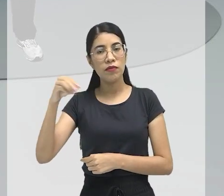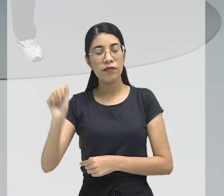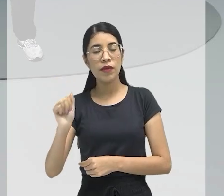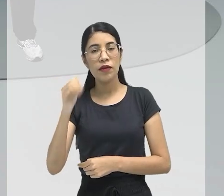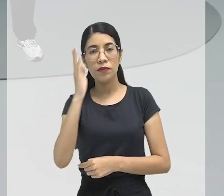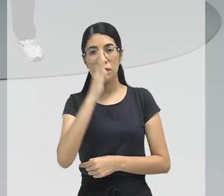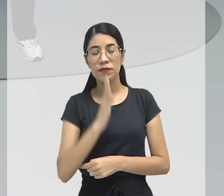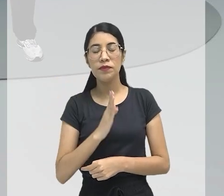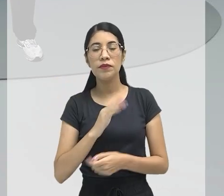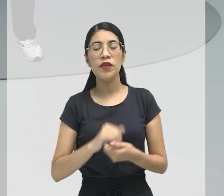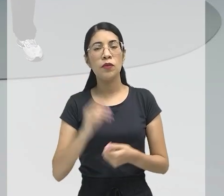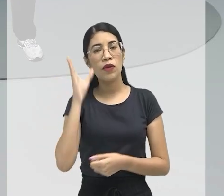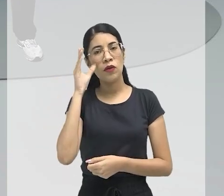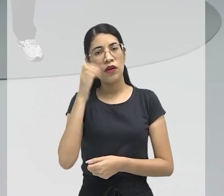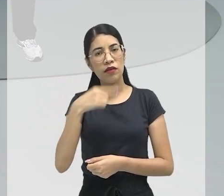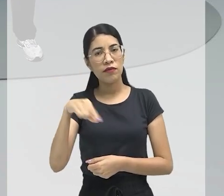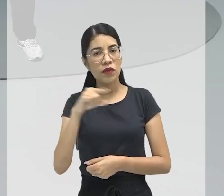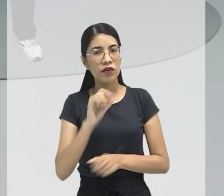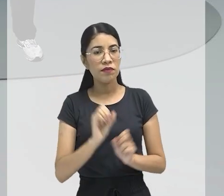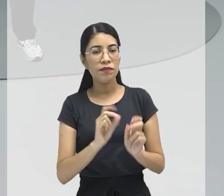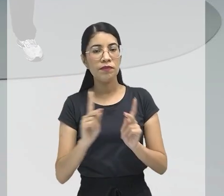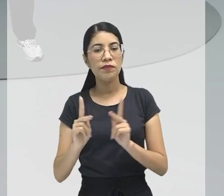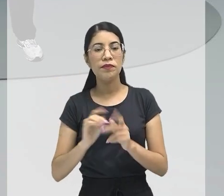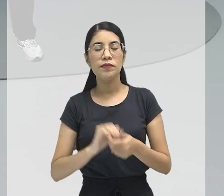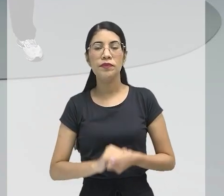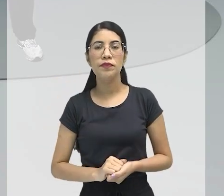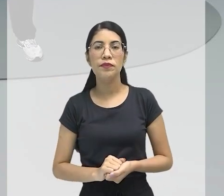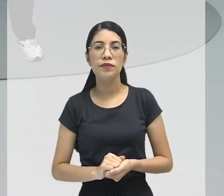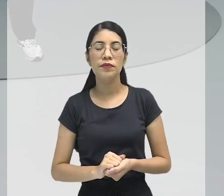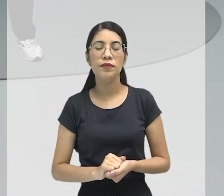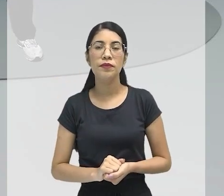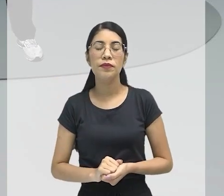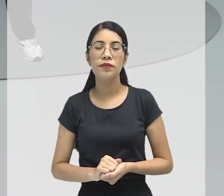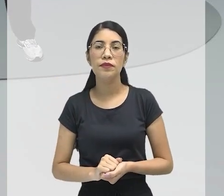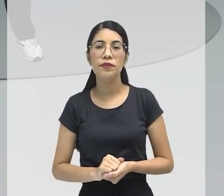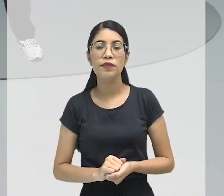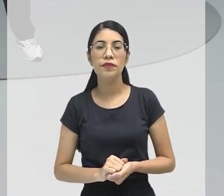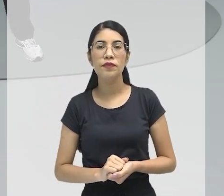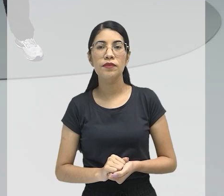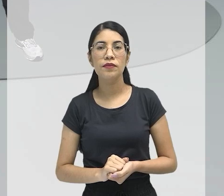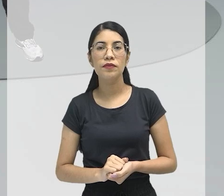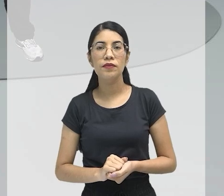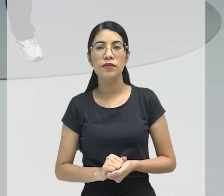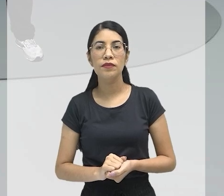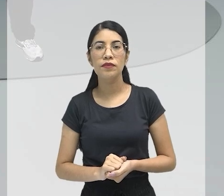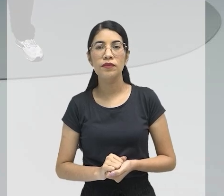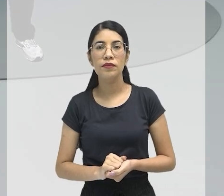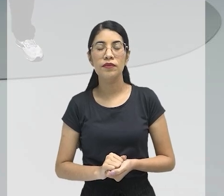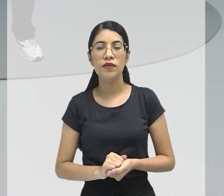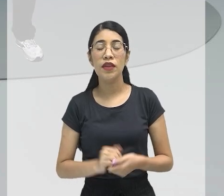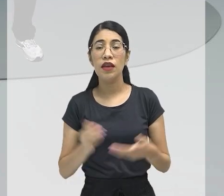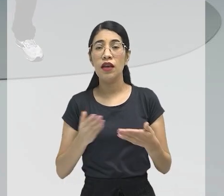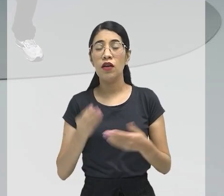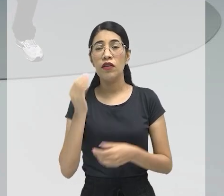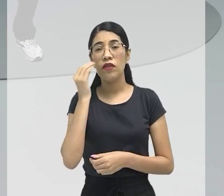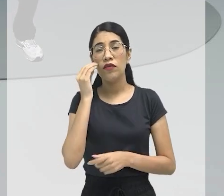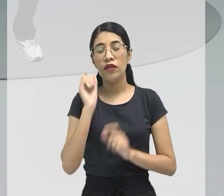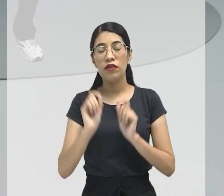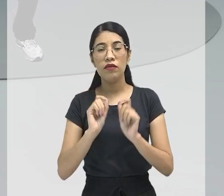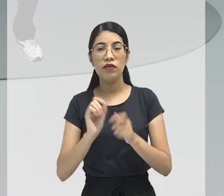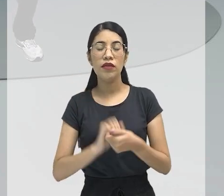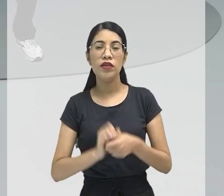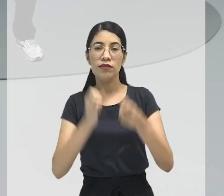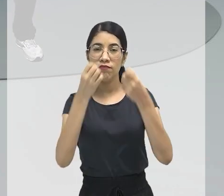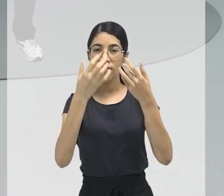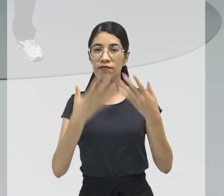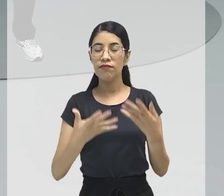algumas curiosidades para vocês, ok? Tá bom? Então, vamos lá, agora vamos ver aí, ó, falar um